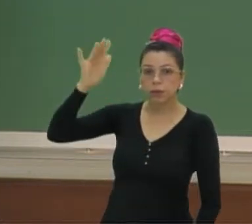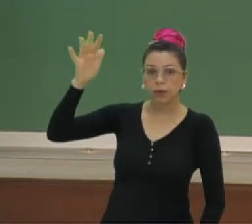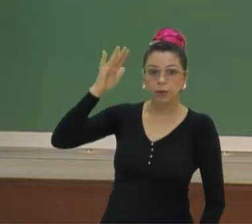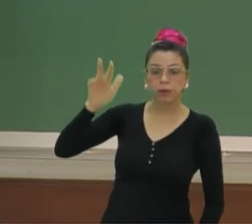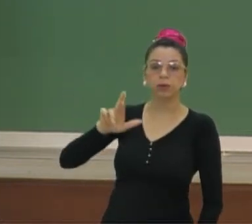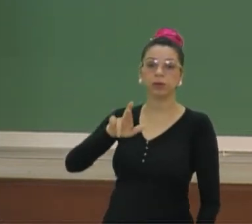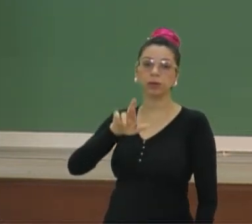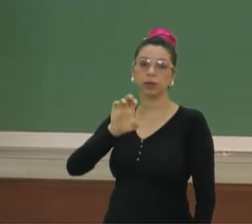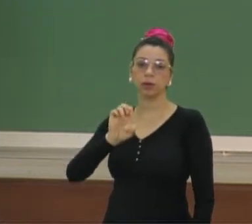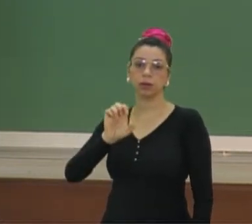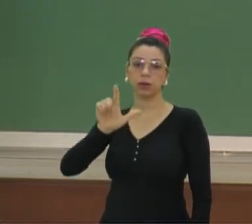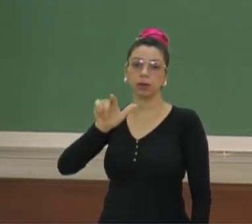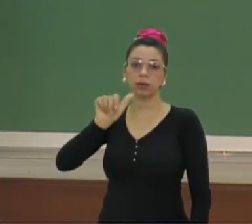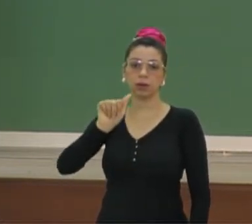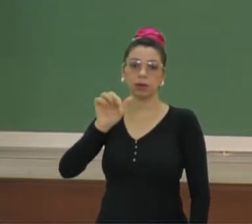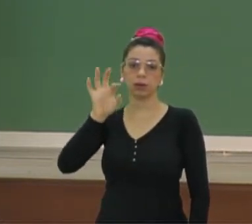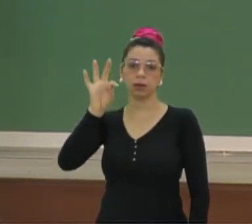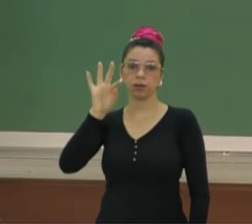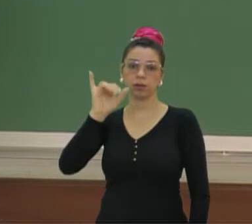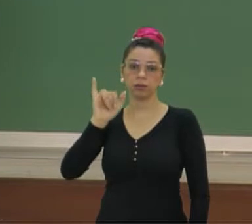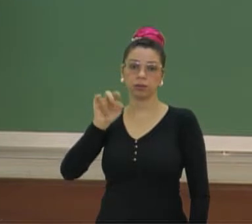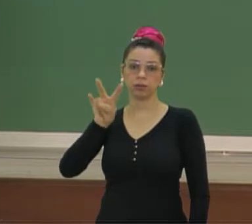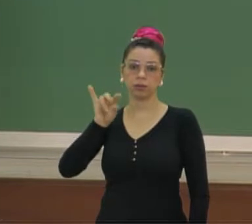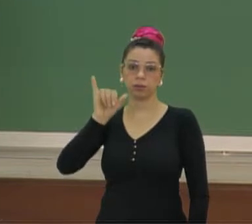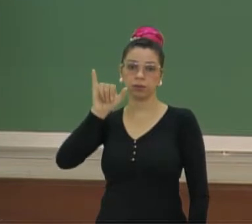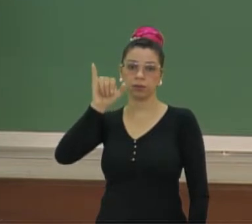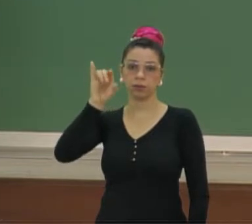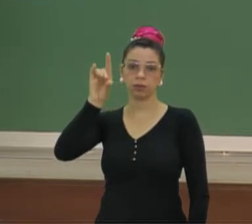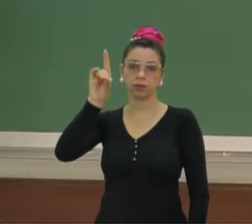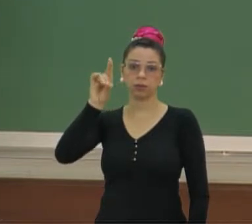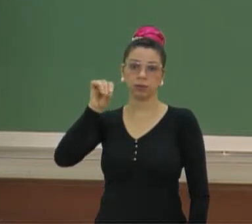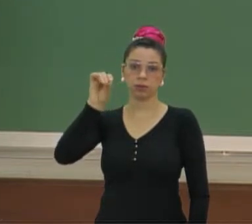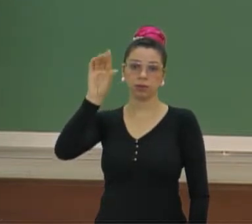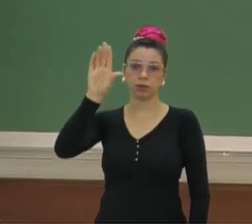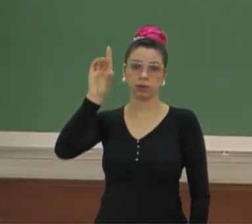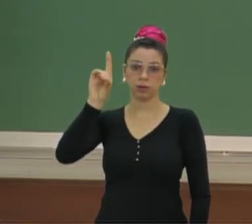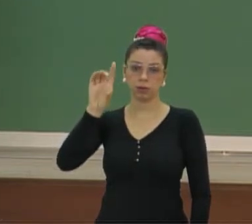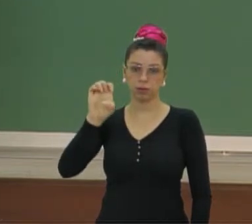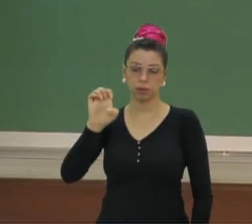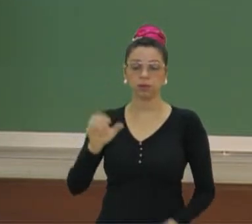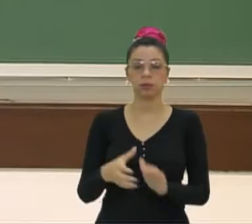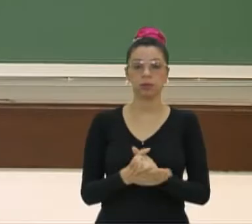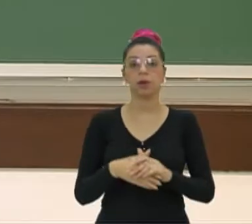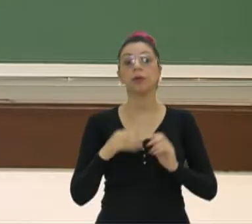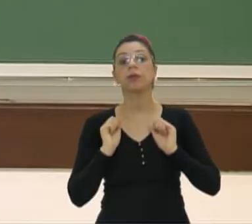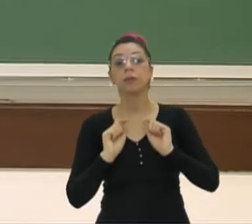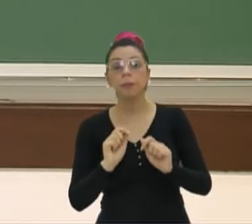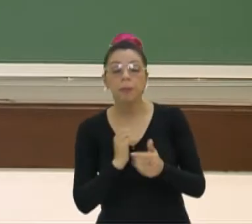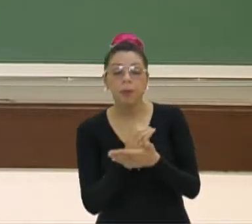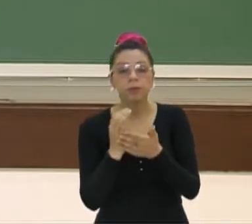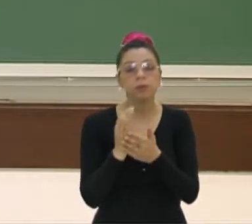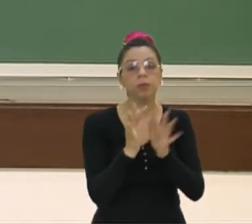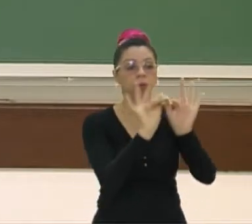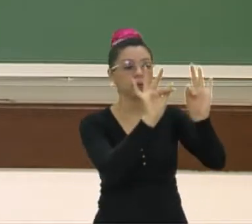que tanto nós podemos começar a frase com o passado contínuo ou com o passado simples, ok?